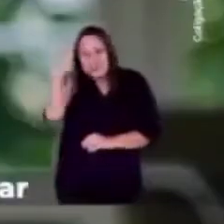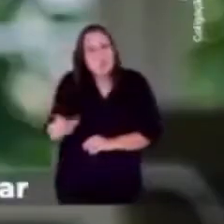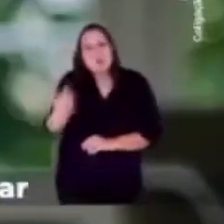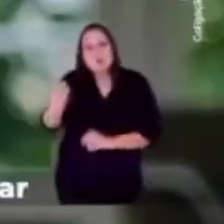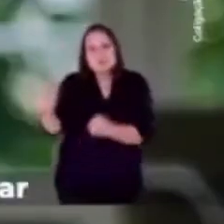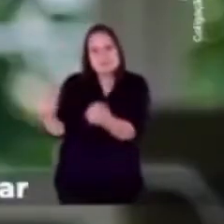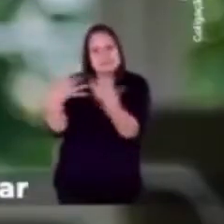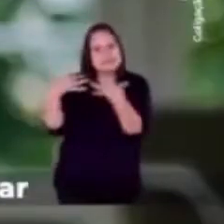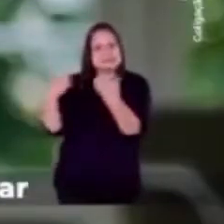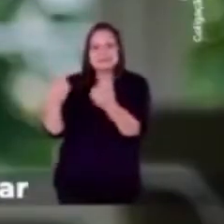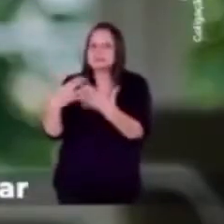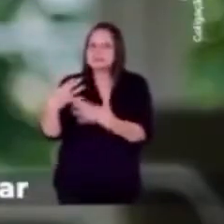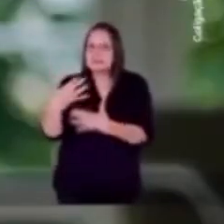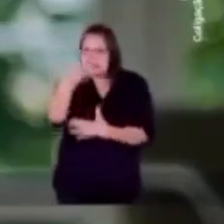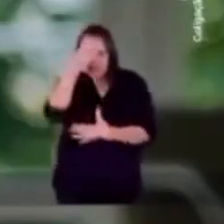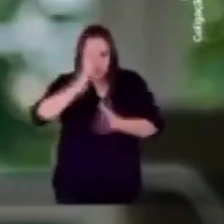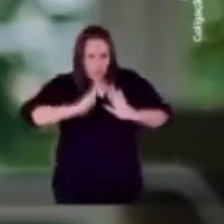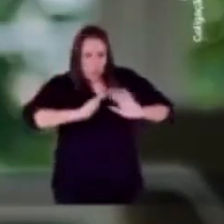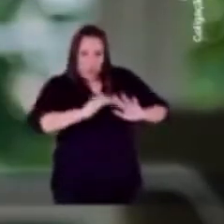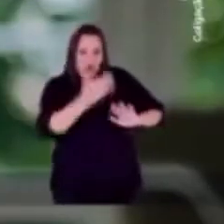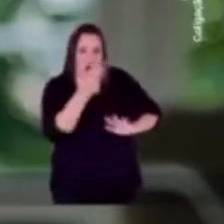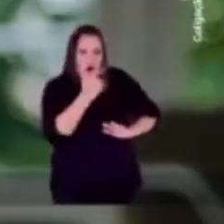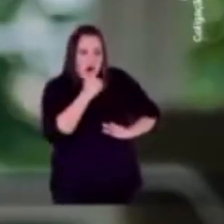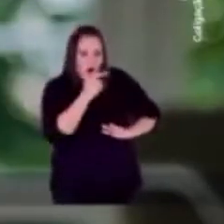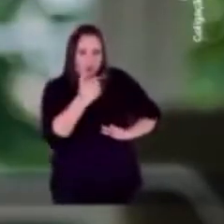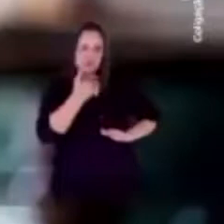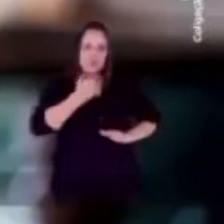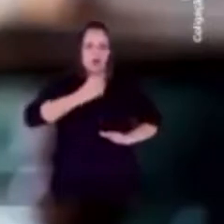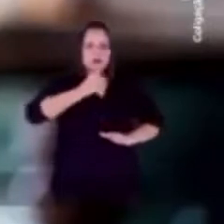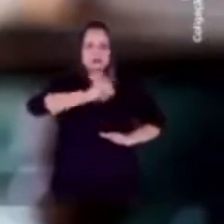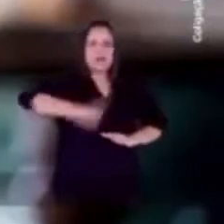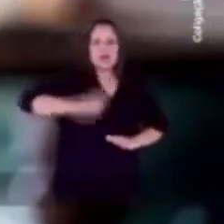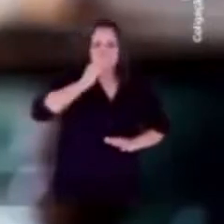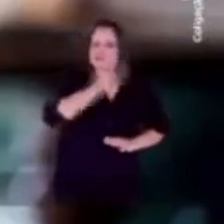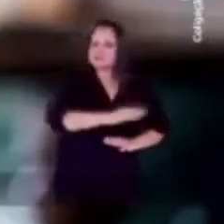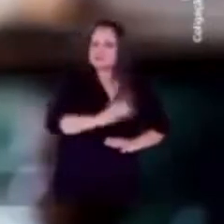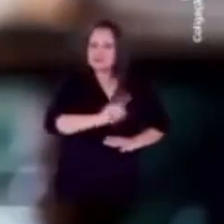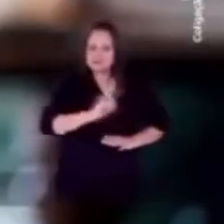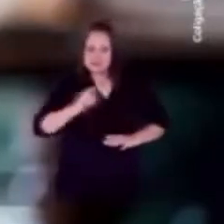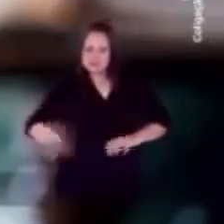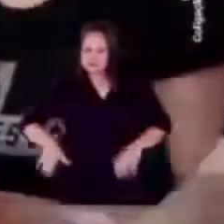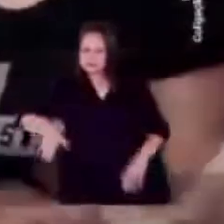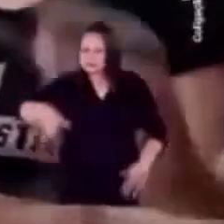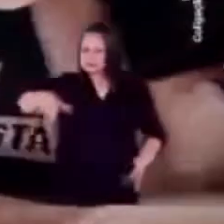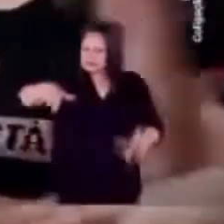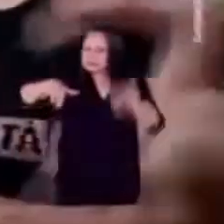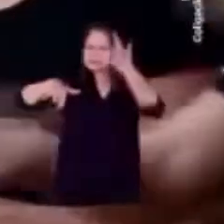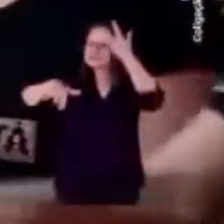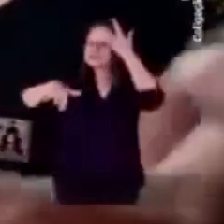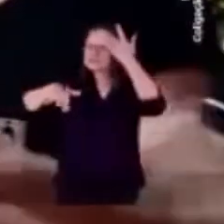nos ensinou que a gente não deveria negar água e comida para ninguém. E a gente cresceu com isso, né?